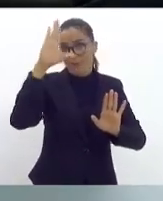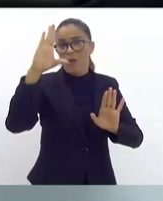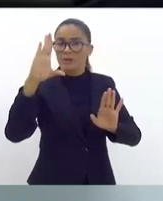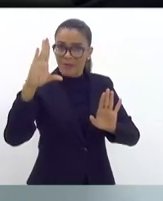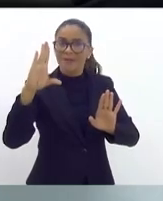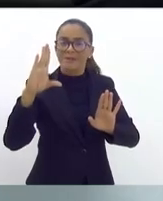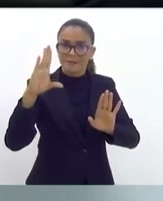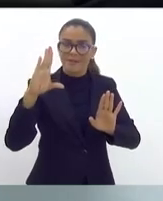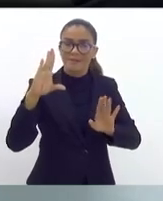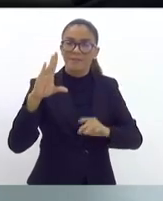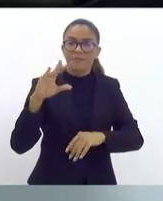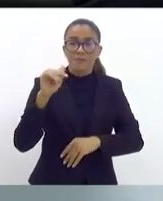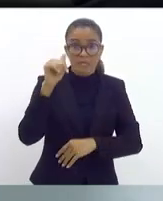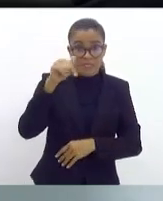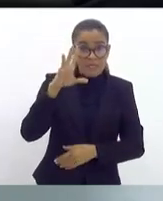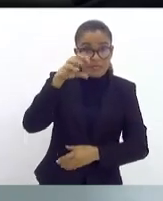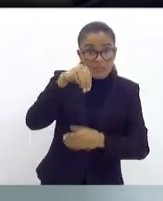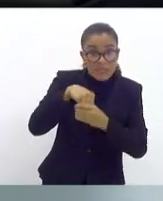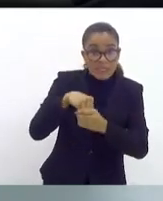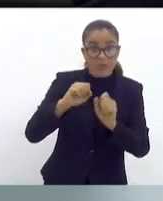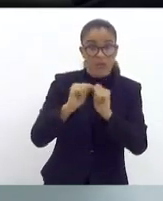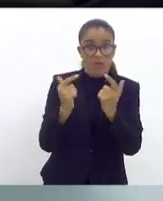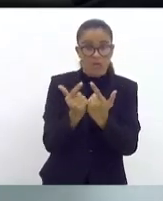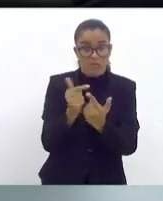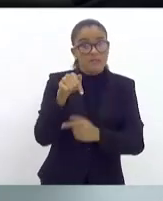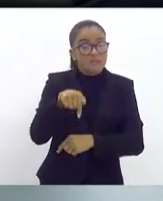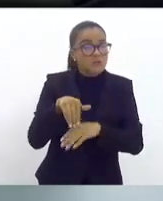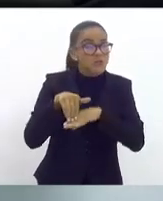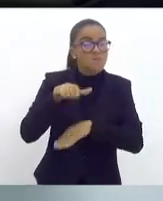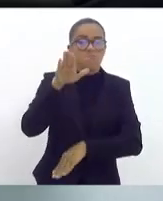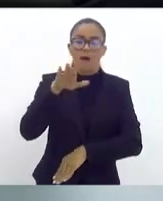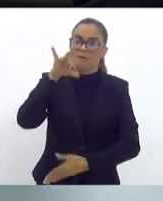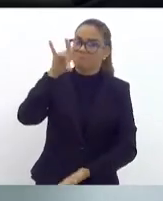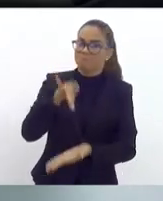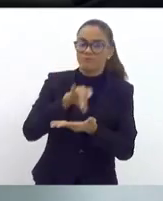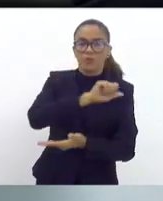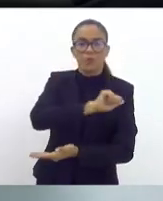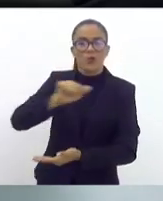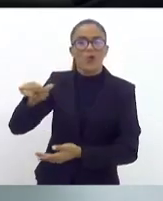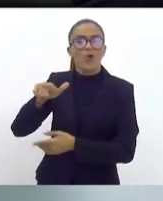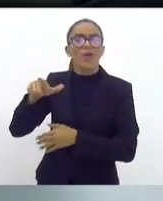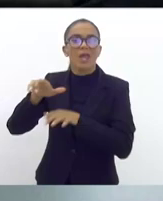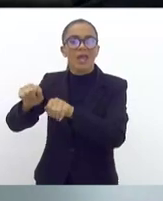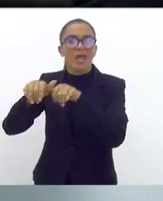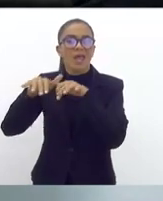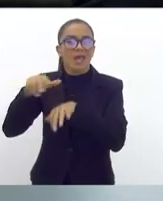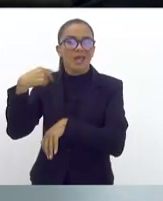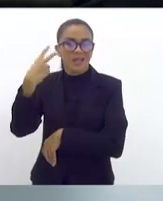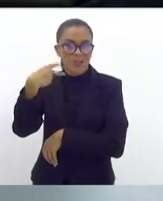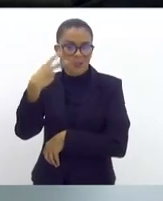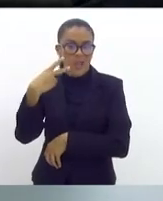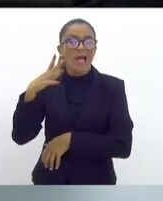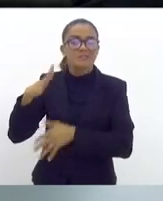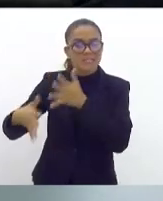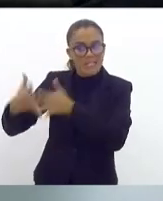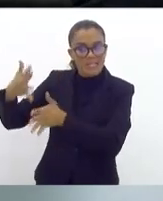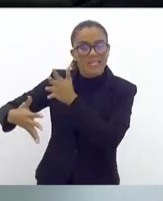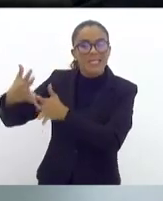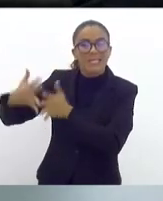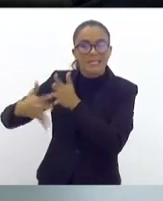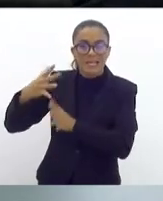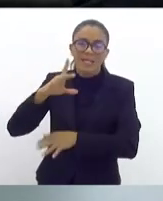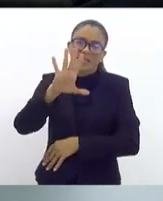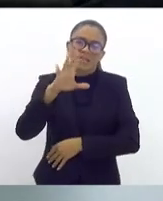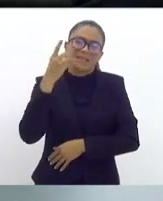inclusive isso aqui da ler isso é mais consolidado do que na Câmara por exemplo onde Às vezes tem um choque isso aqui